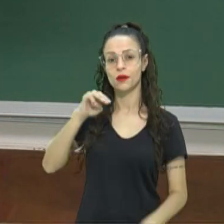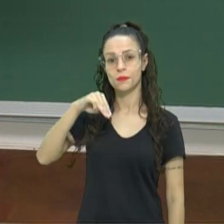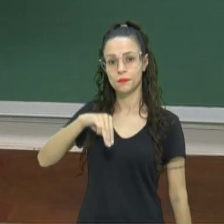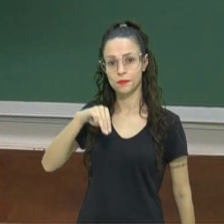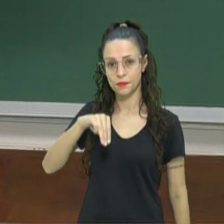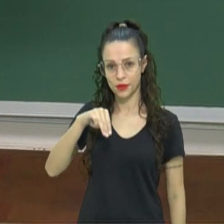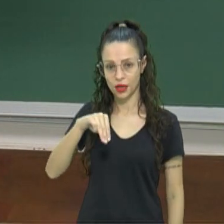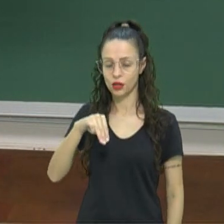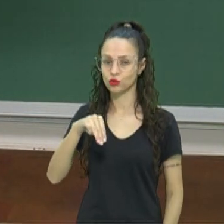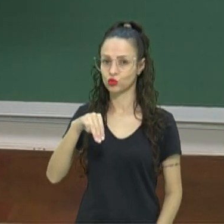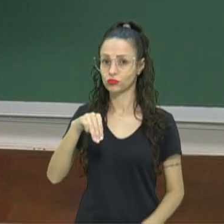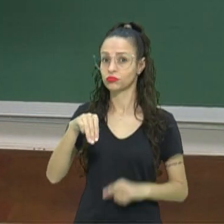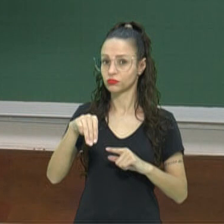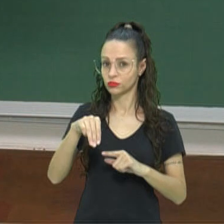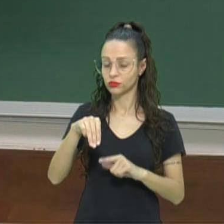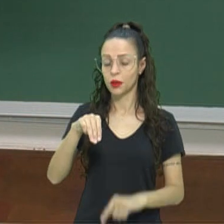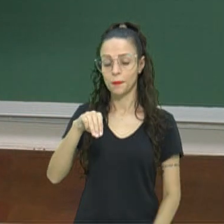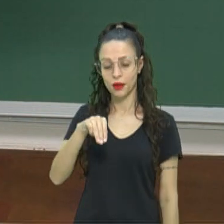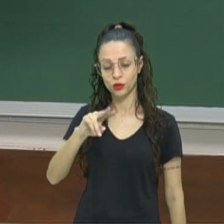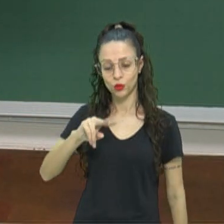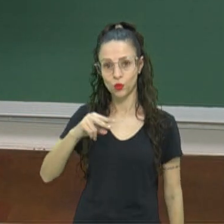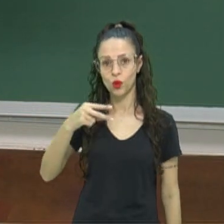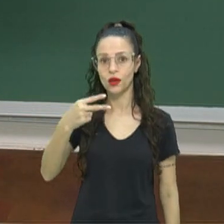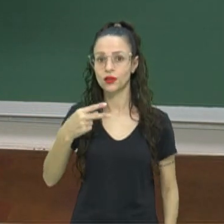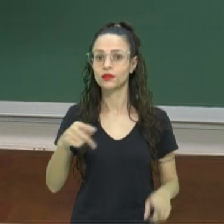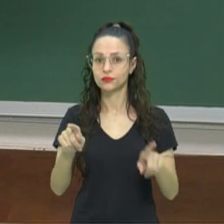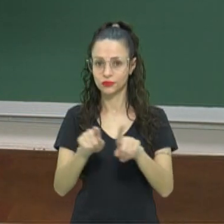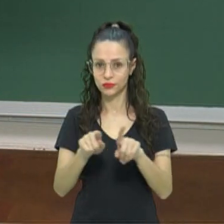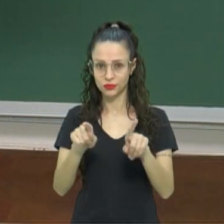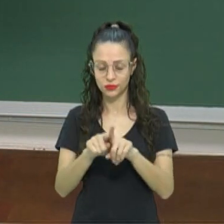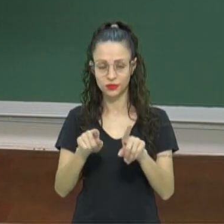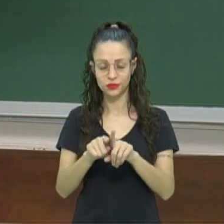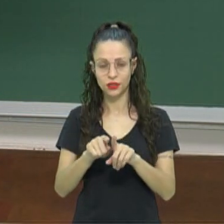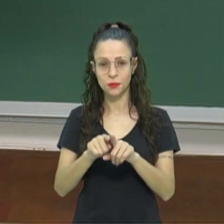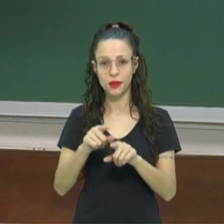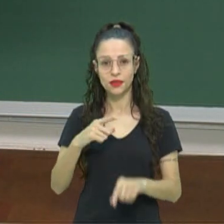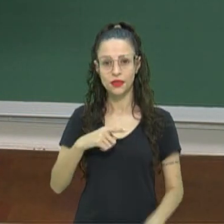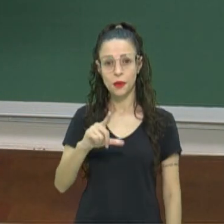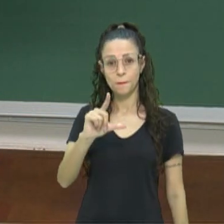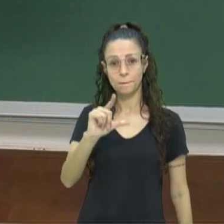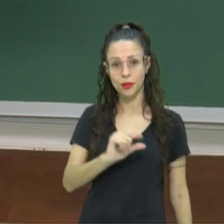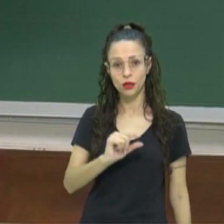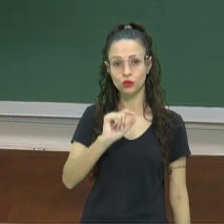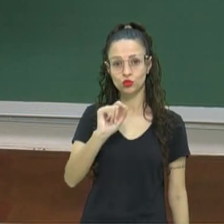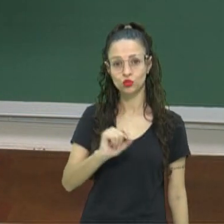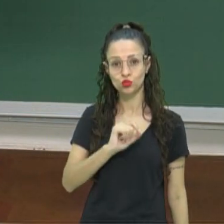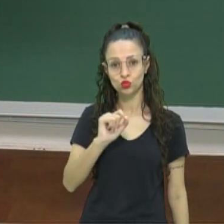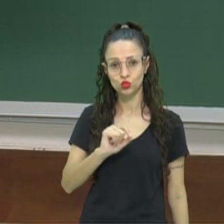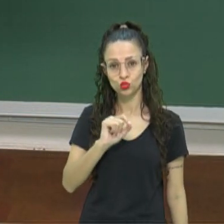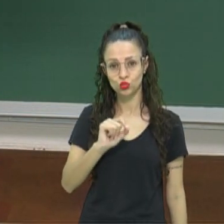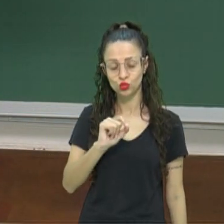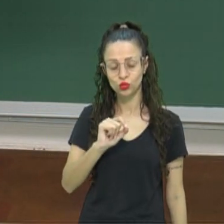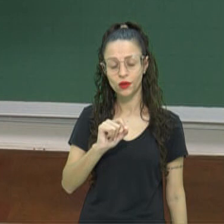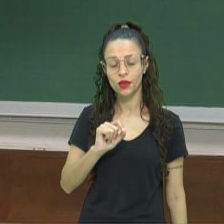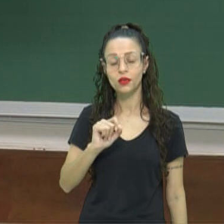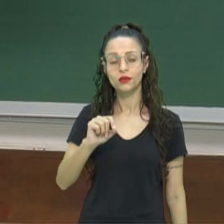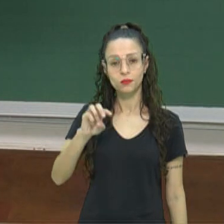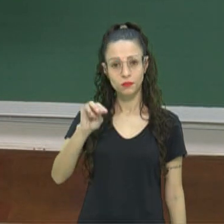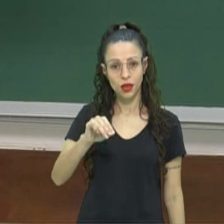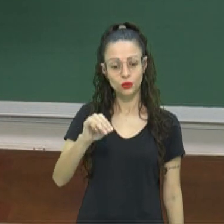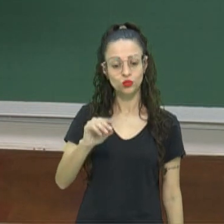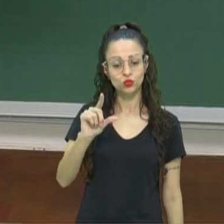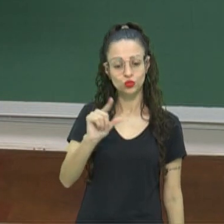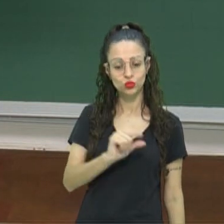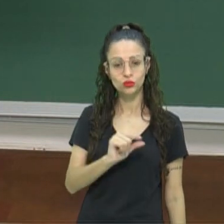que é a unidade básica, o metro quadrado. Nós também temos uma unidade abaixo, né, que seria o submúltiplo, que